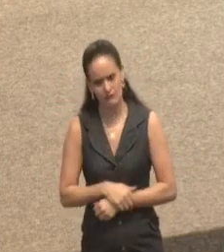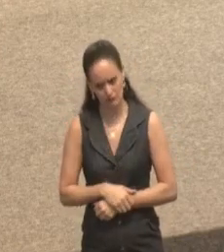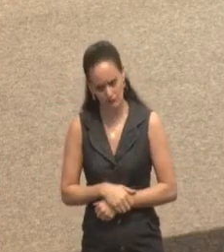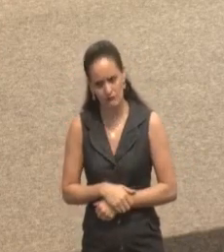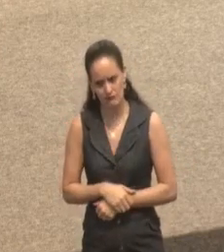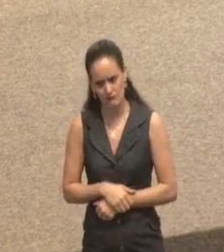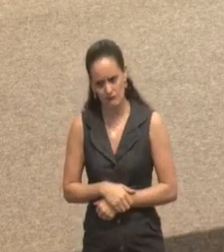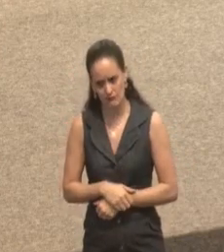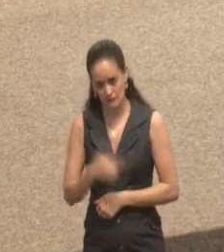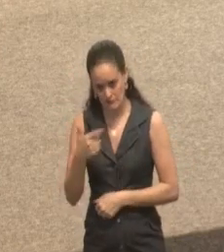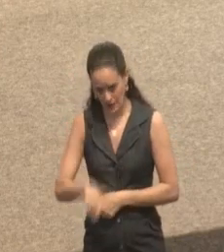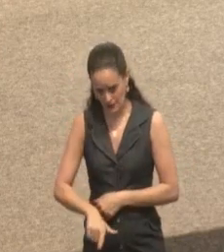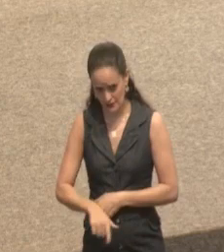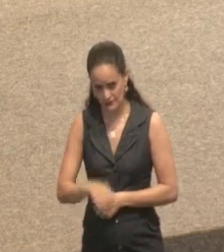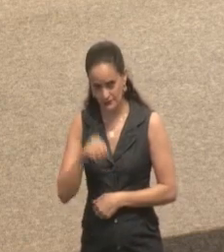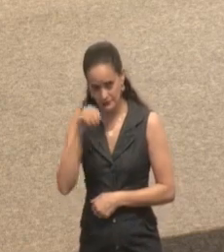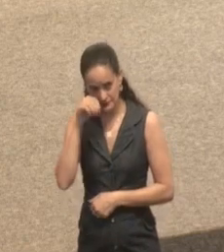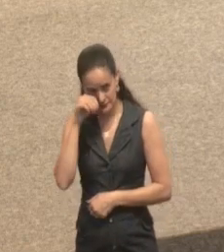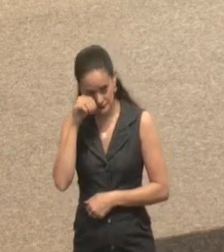Mais alguém?